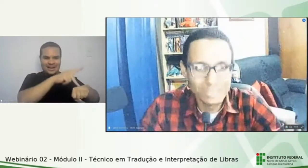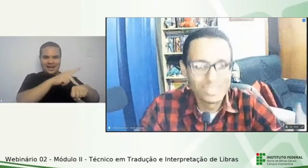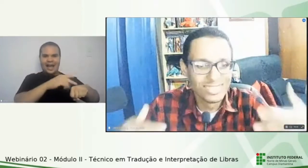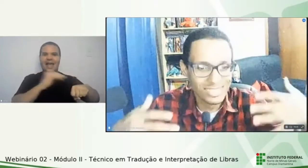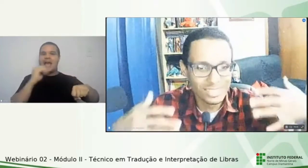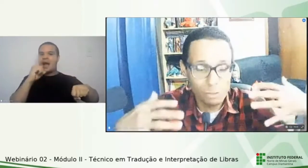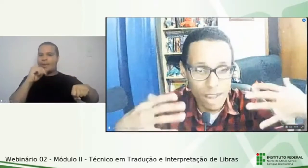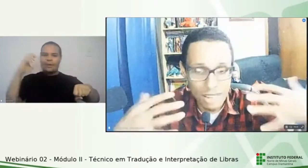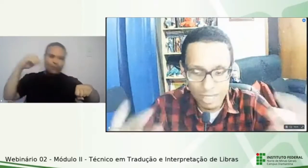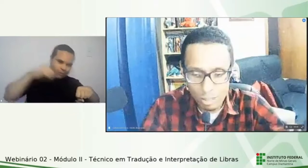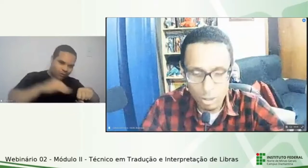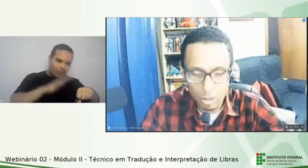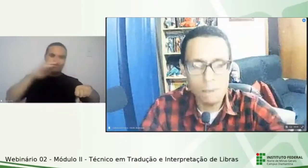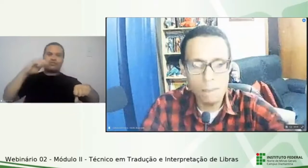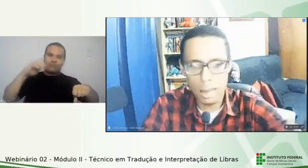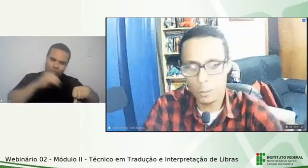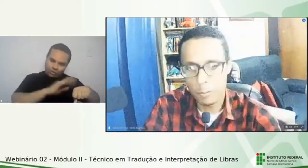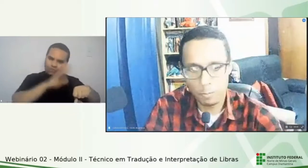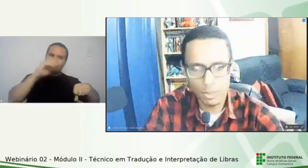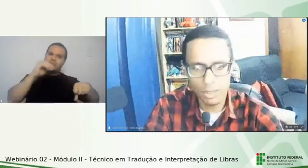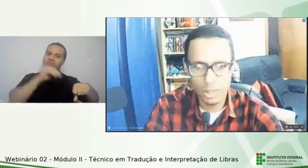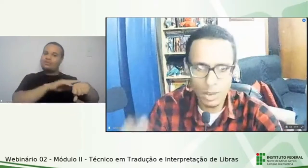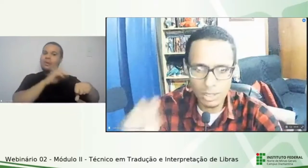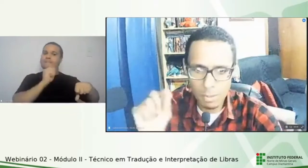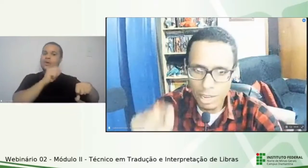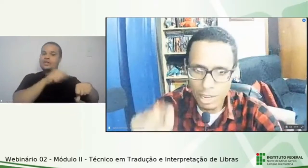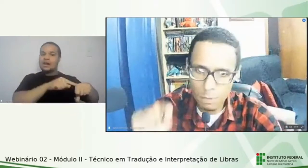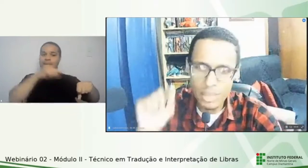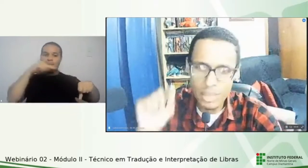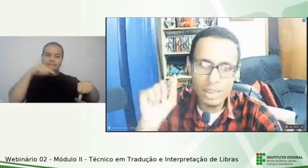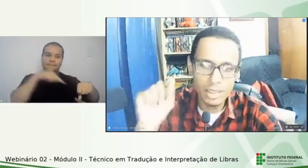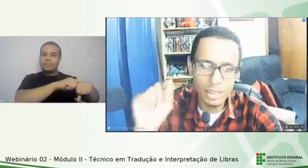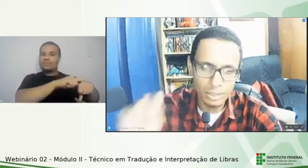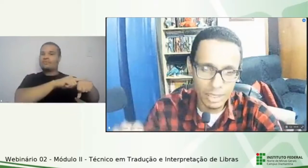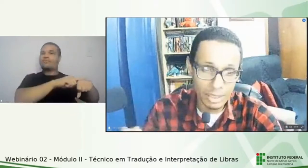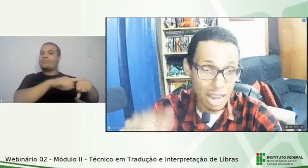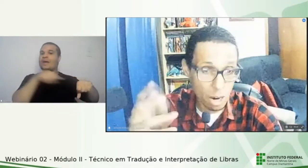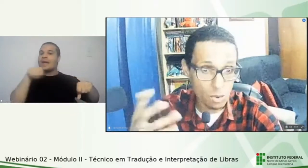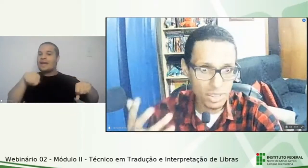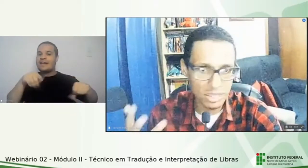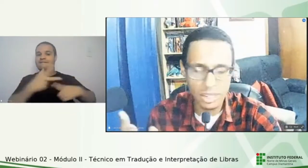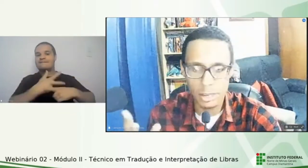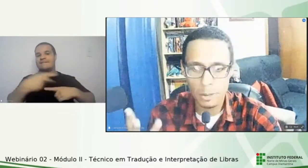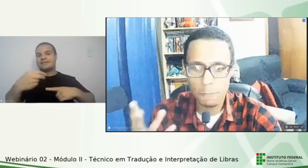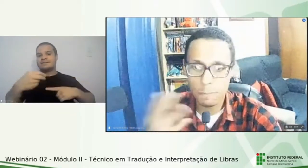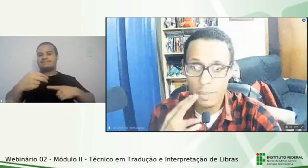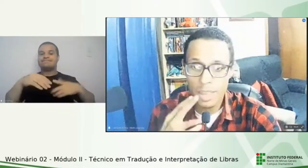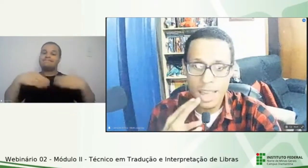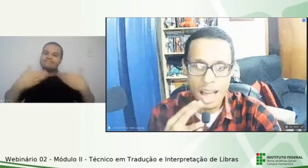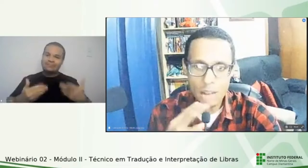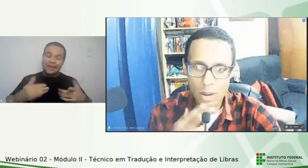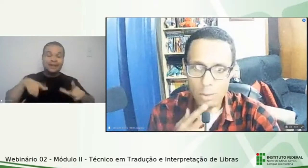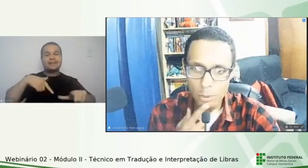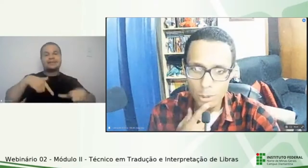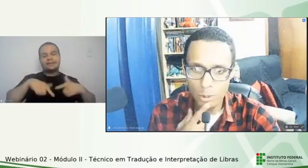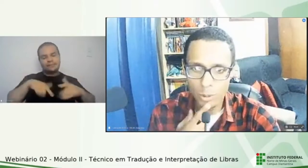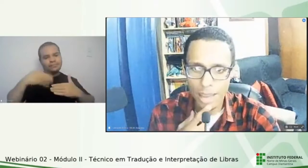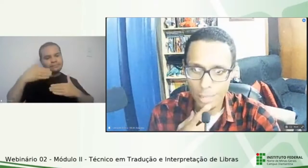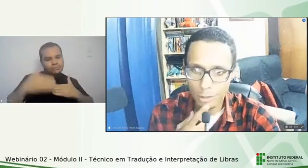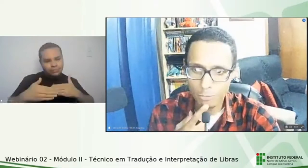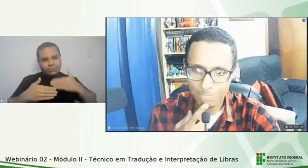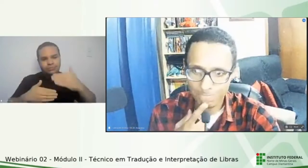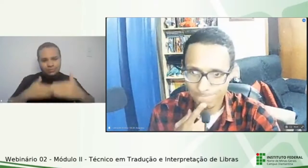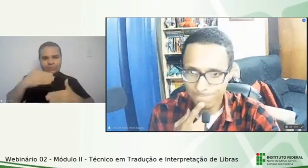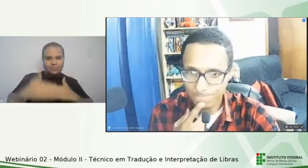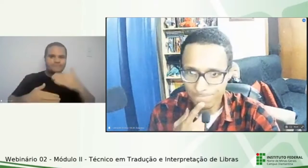fura. Faz ali o seu trabalho, então é trabalho de formiguinha, tentar convencer. Agora, por outro